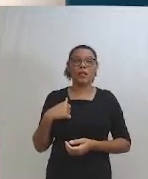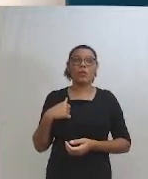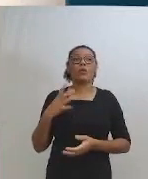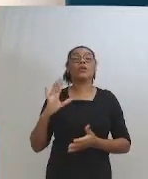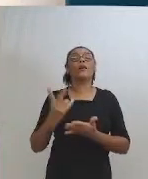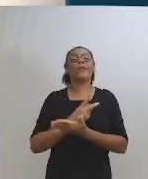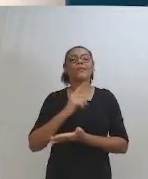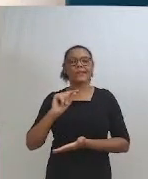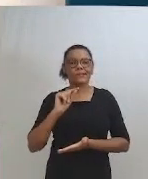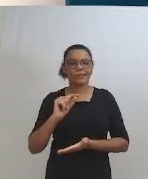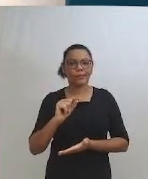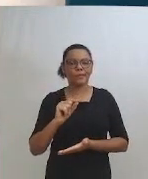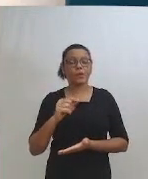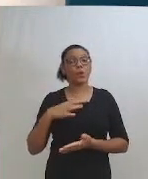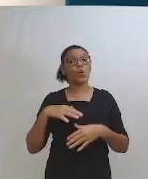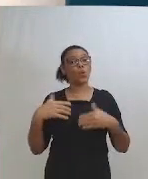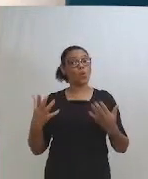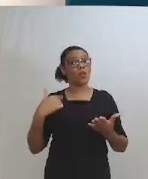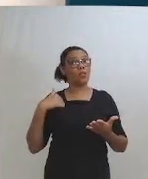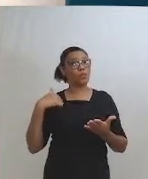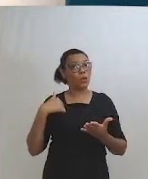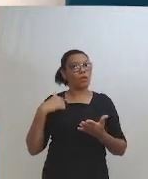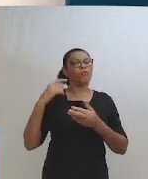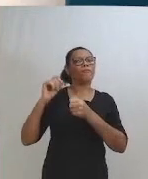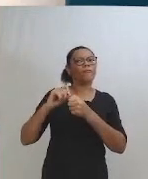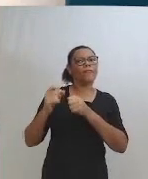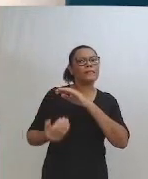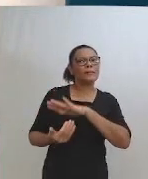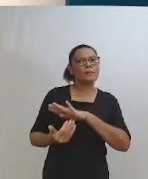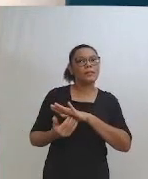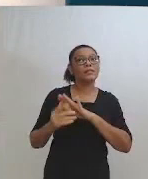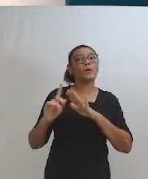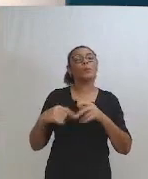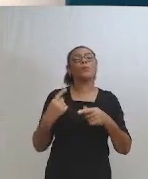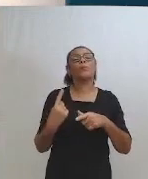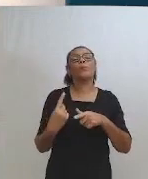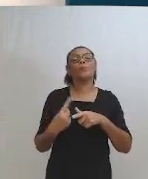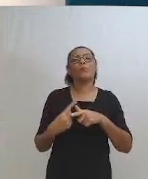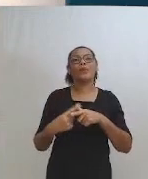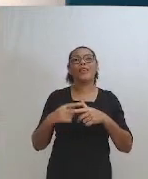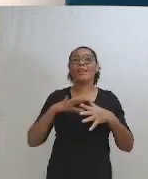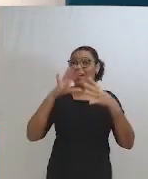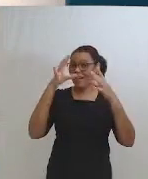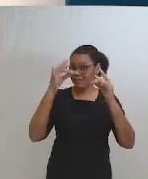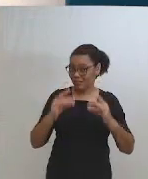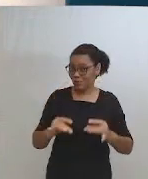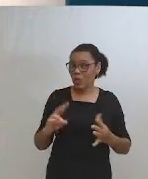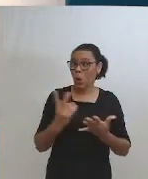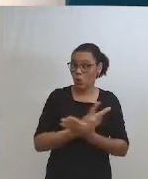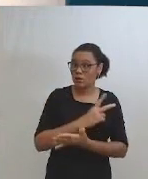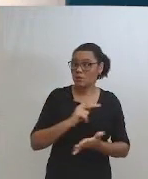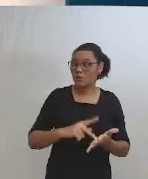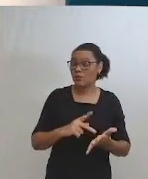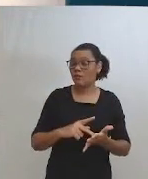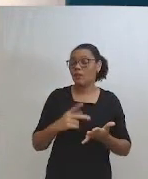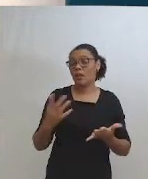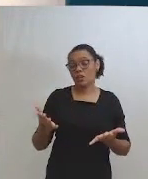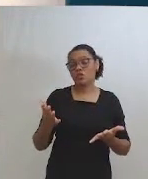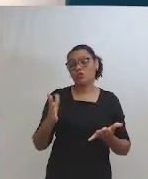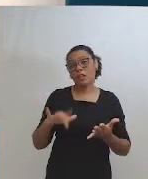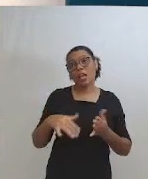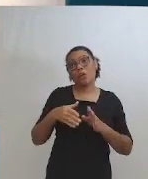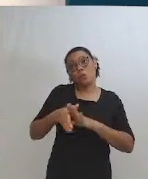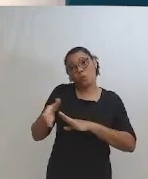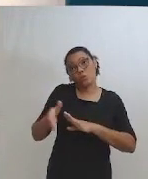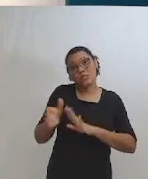quando eu faço a limitação é porque as circunstâncias fáticas e peculiares do caso concreto assim recomendam. Então, eu não sei qual